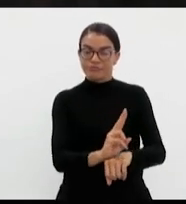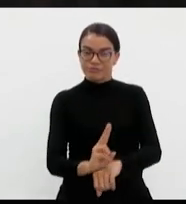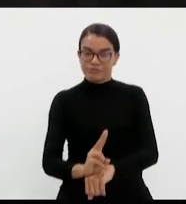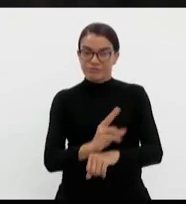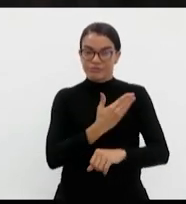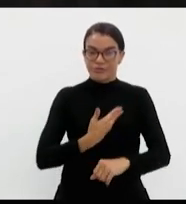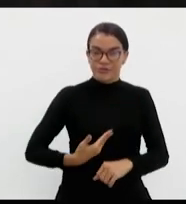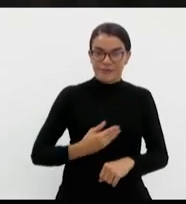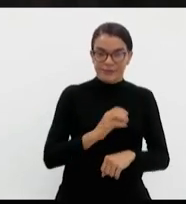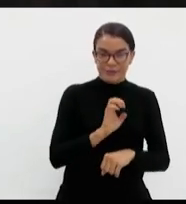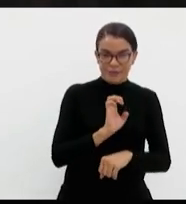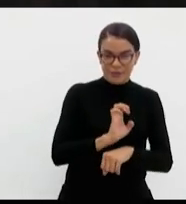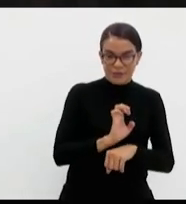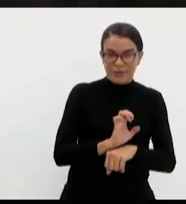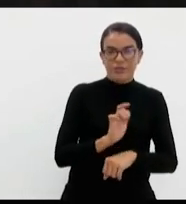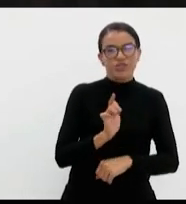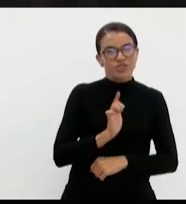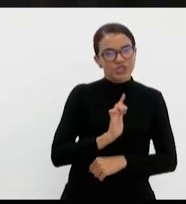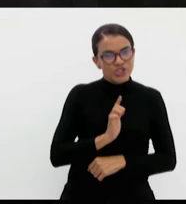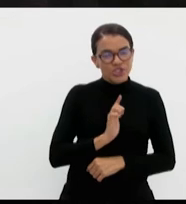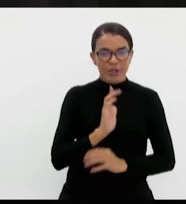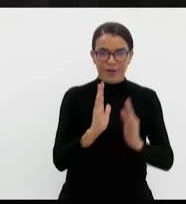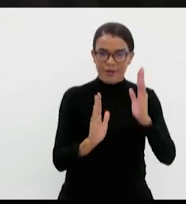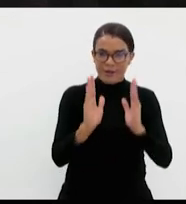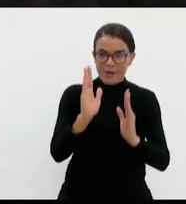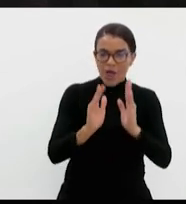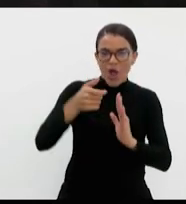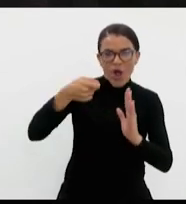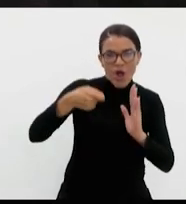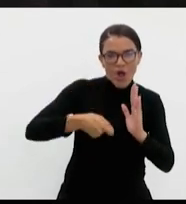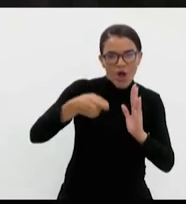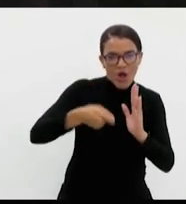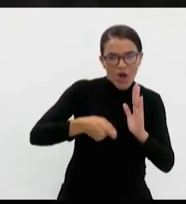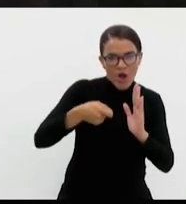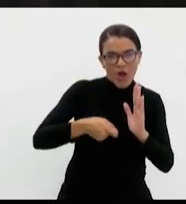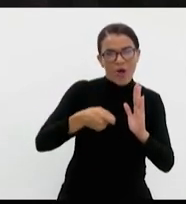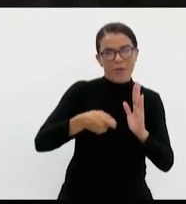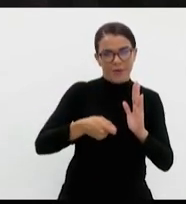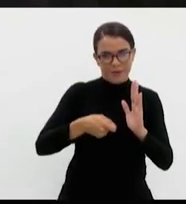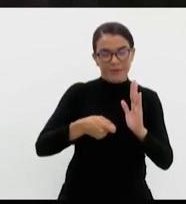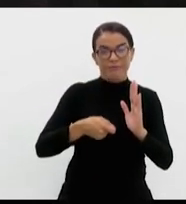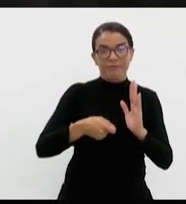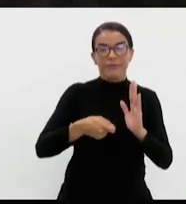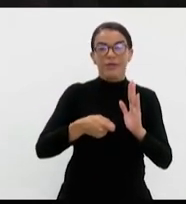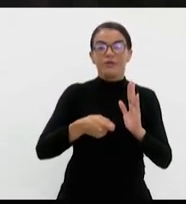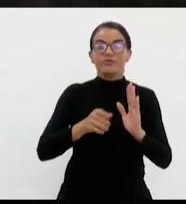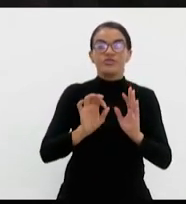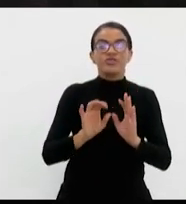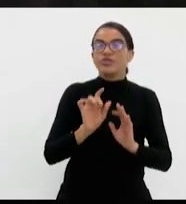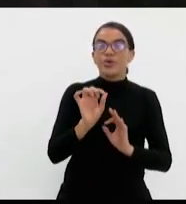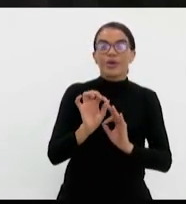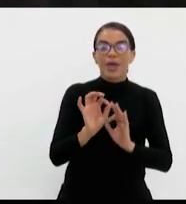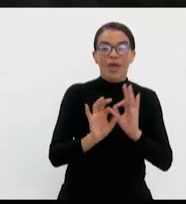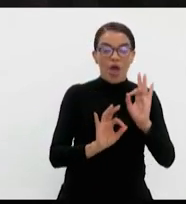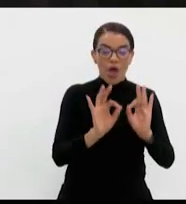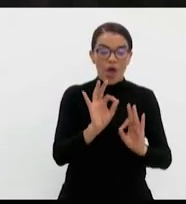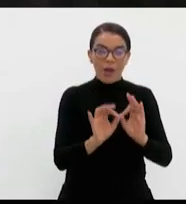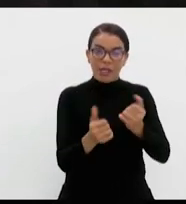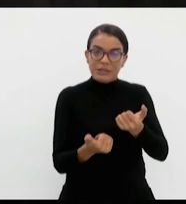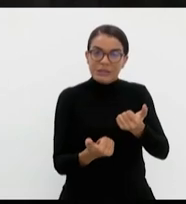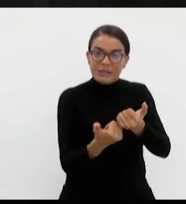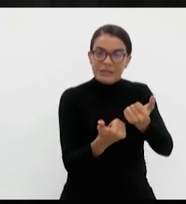Estado, tinha um período obrigatório de operação